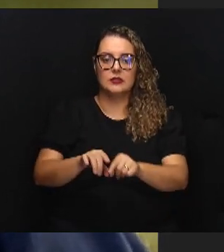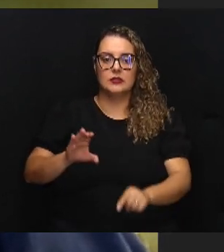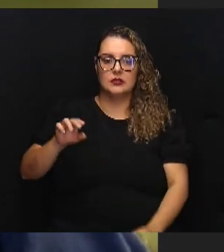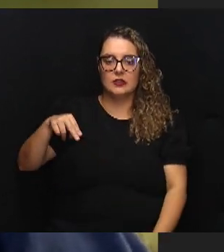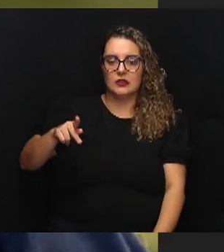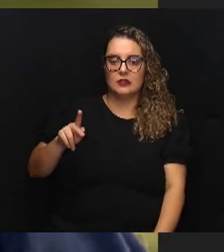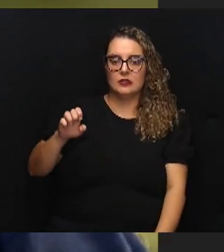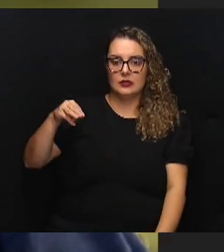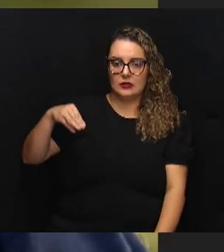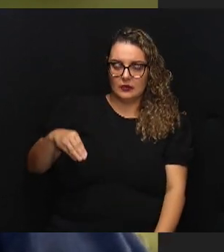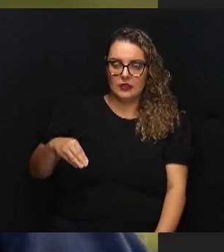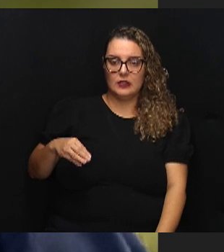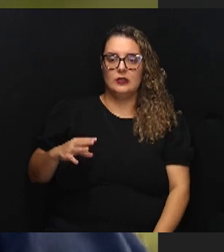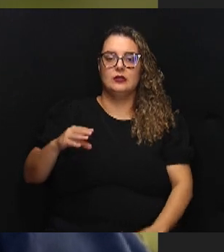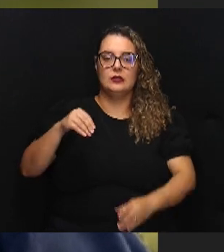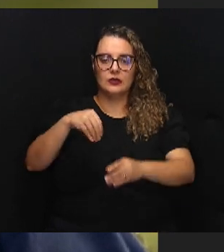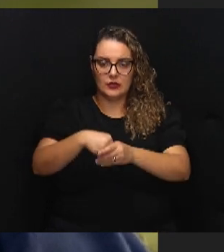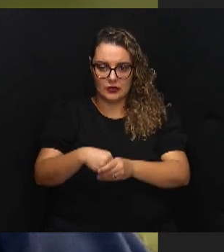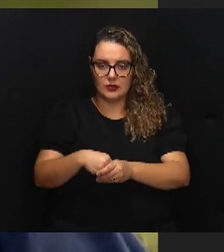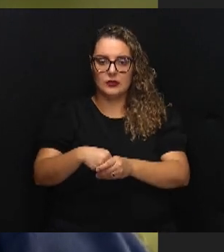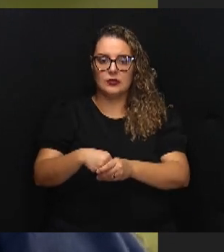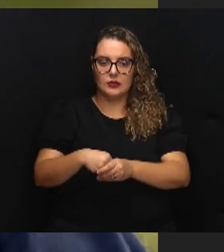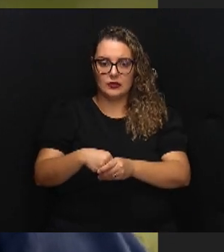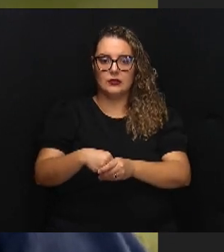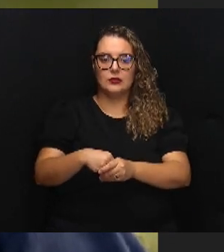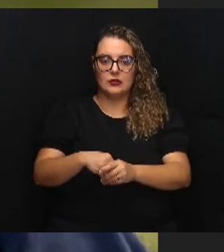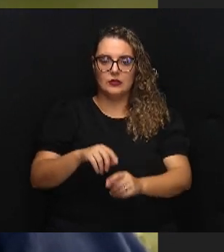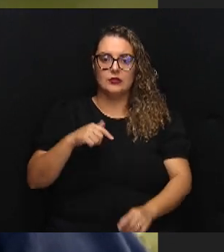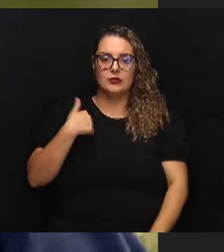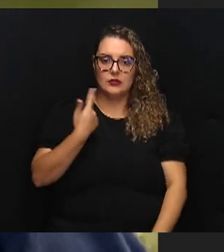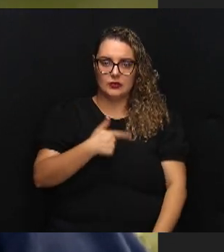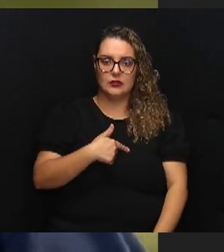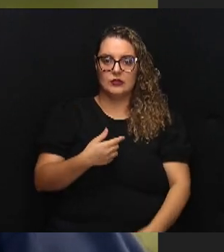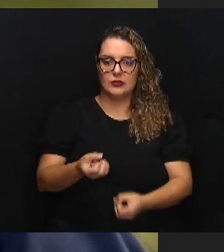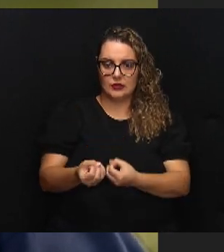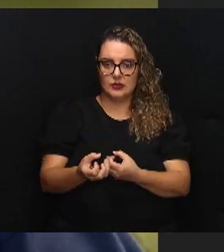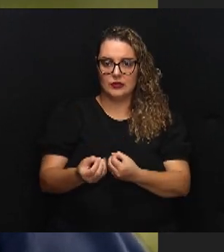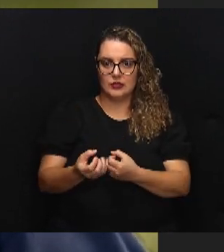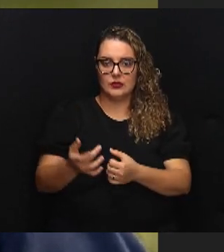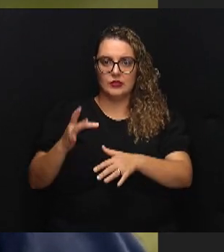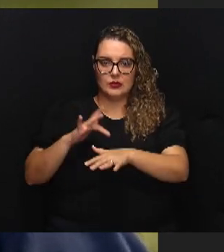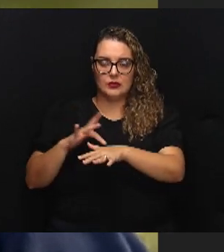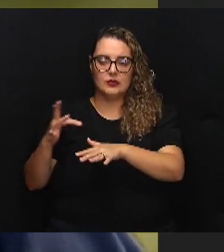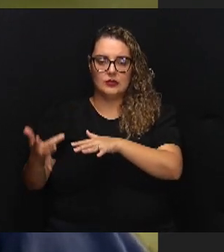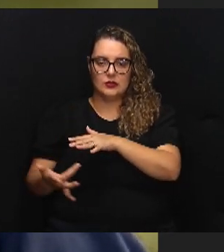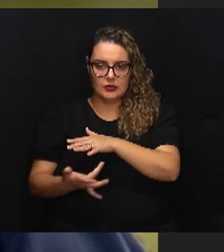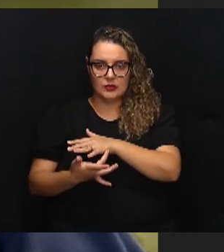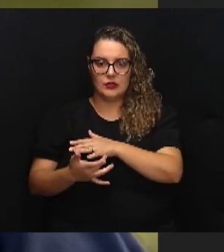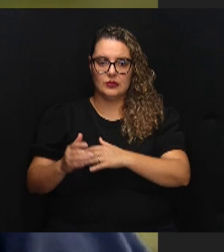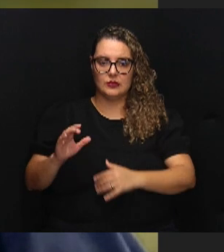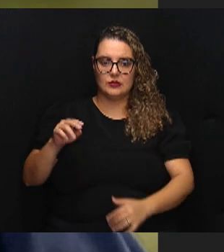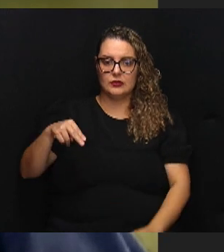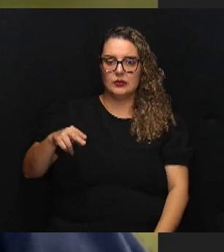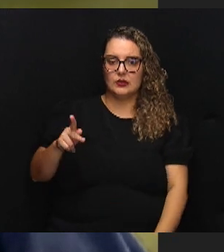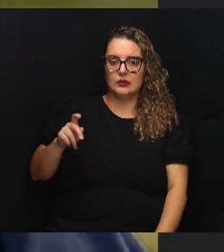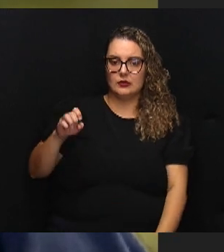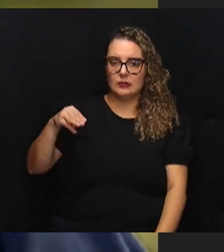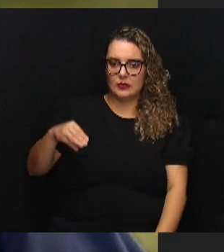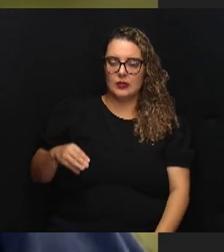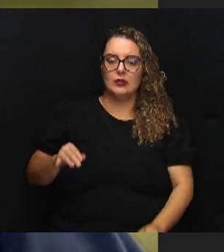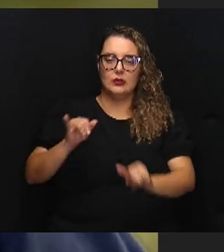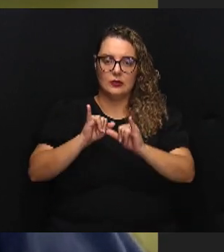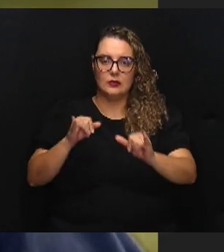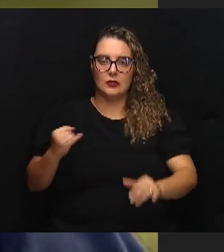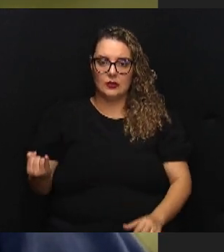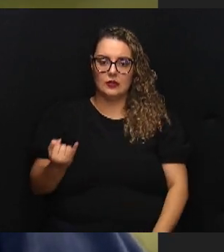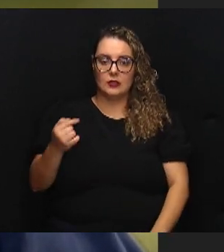tudo está contido lá nos nossos mídias sociais do CNPEM. E uma mensagem importante que